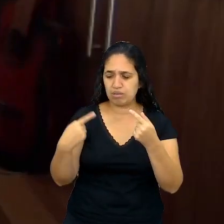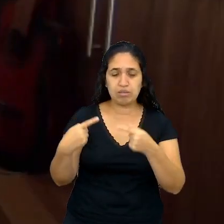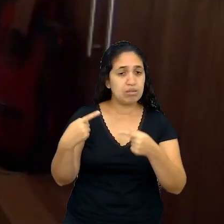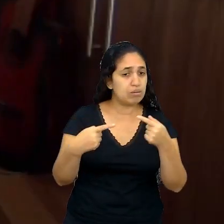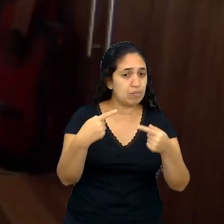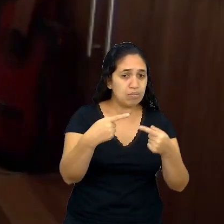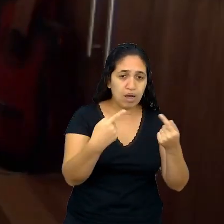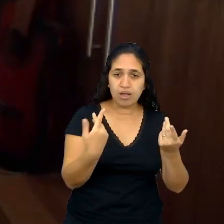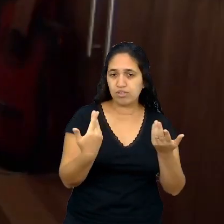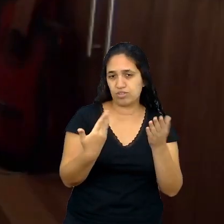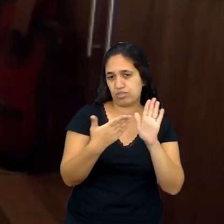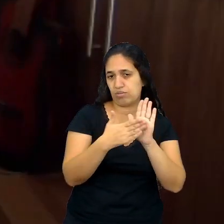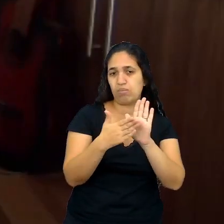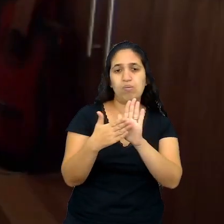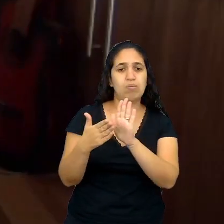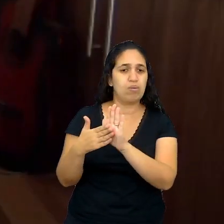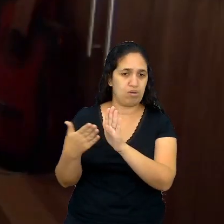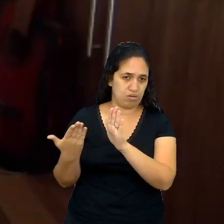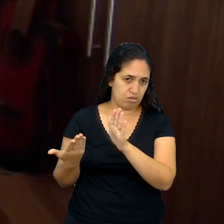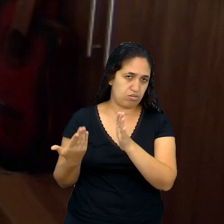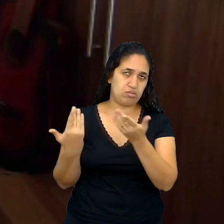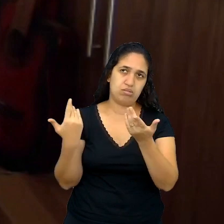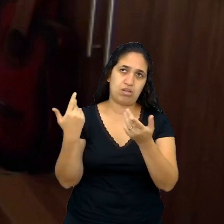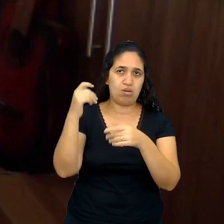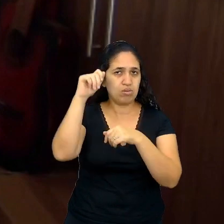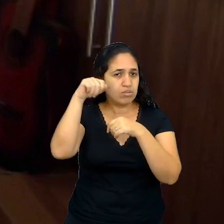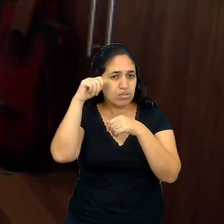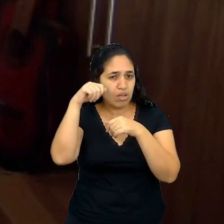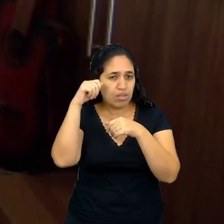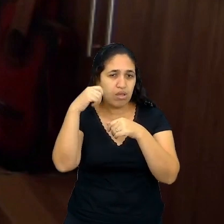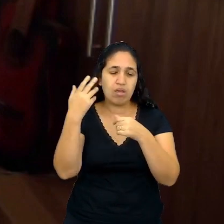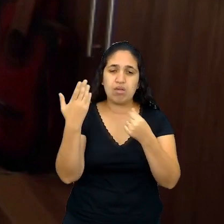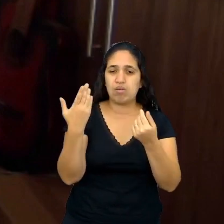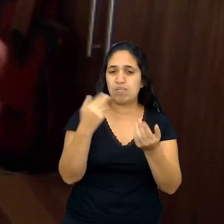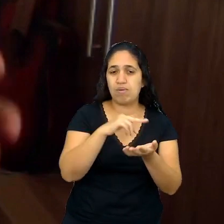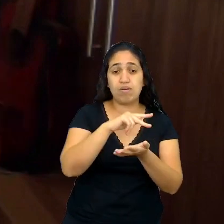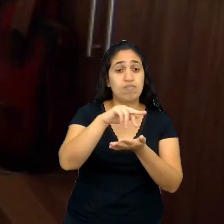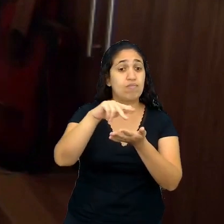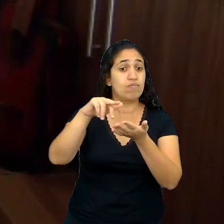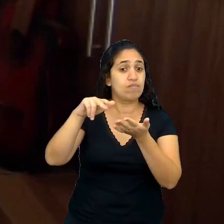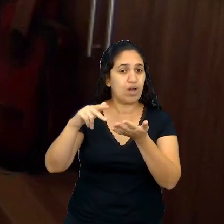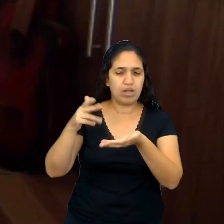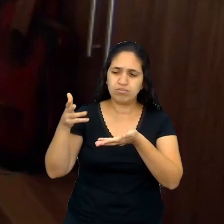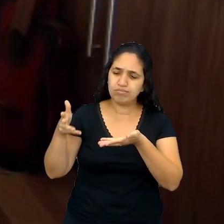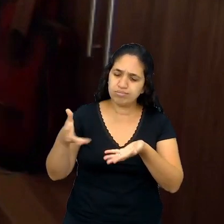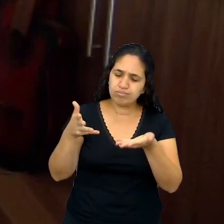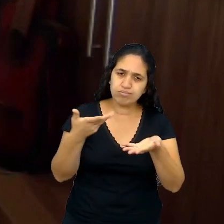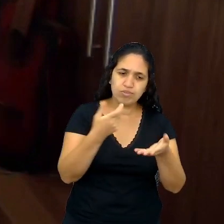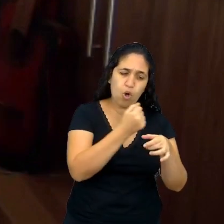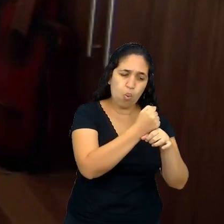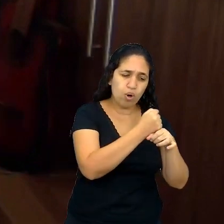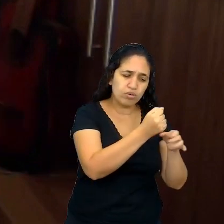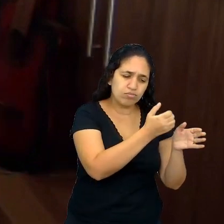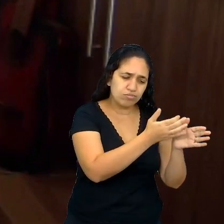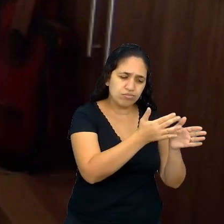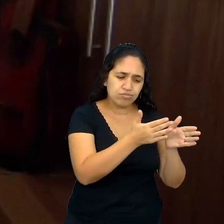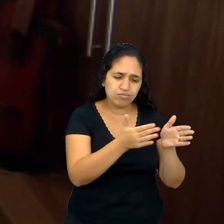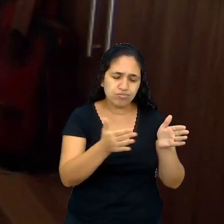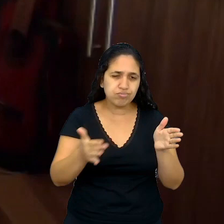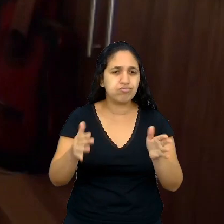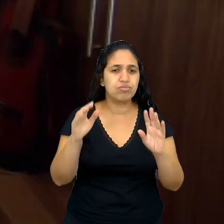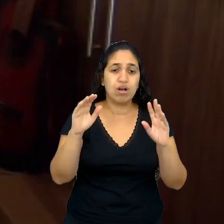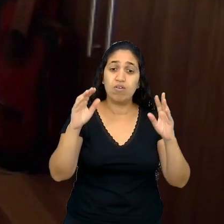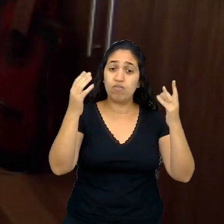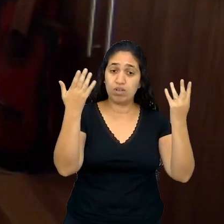com a Mostra Ecofalante de Cinema Socioambiental. Então a gente promove ao longo de todo o ano eventos